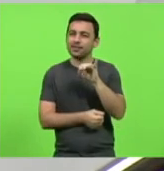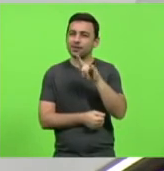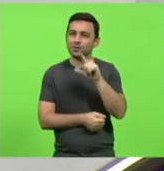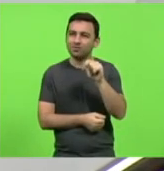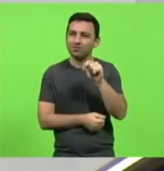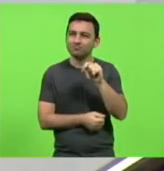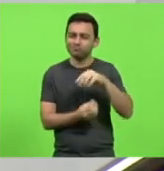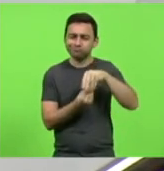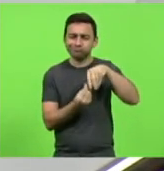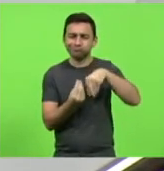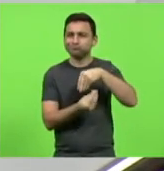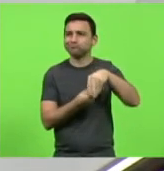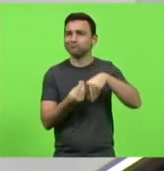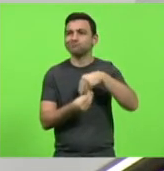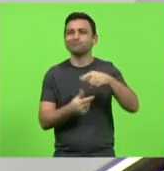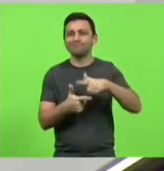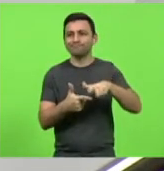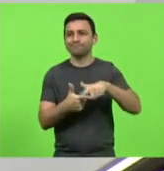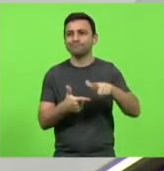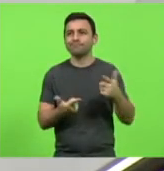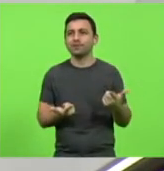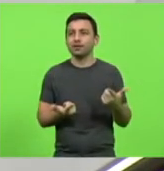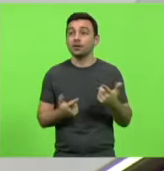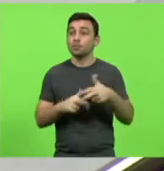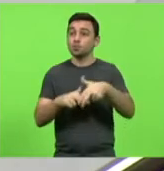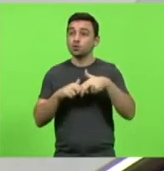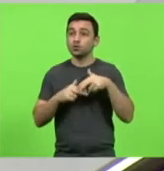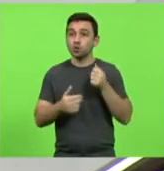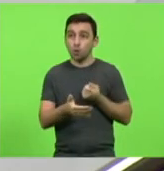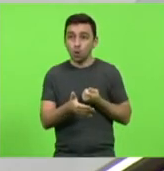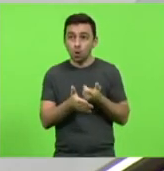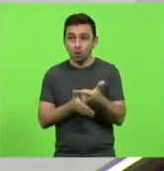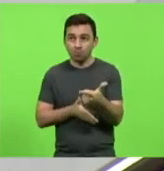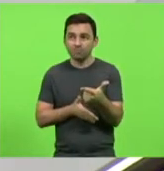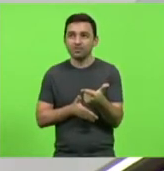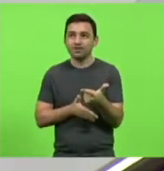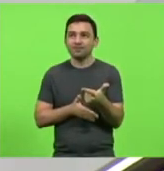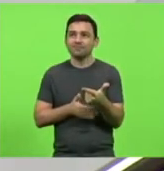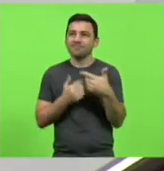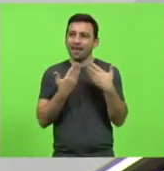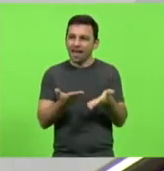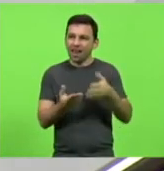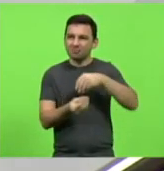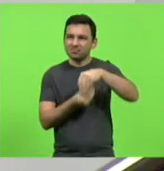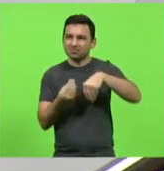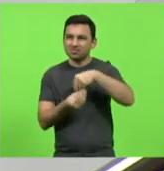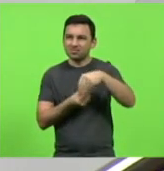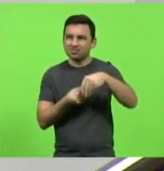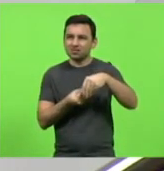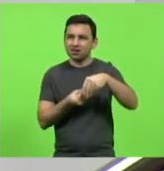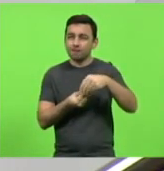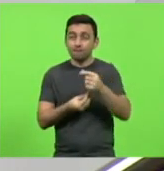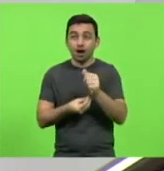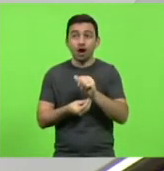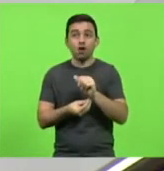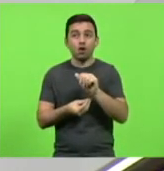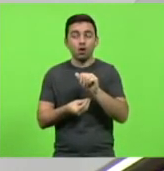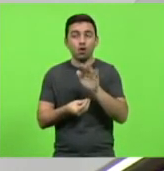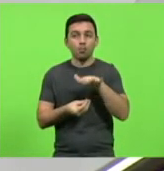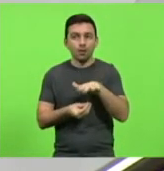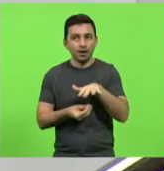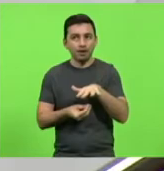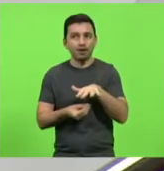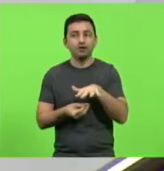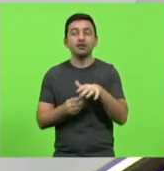trigo, ela é contaminada de forma cruzada. Por isso que quando você compra ela que é contaminada de forma cruzada é um valor e aquela que não